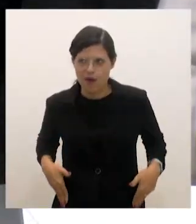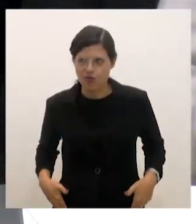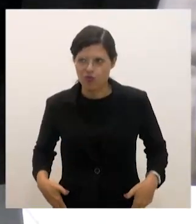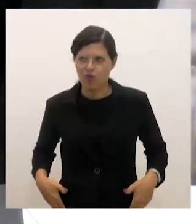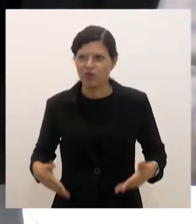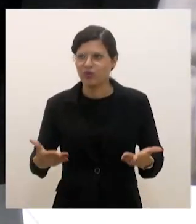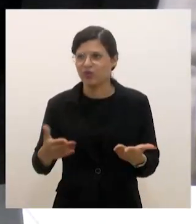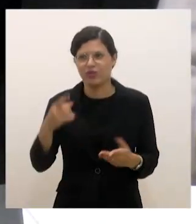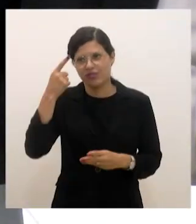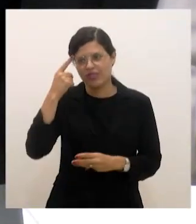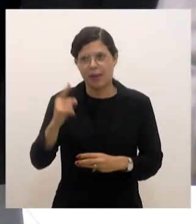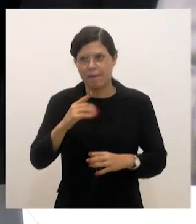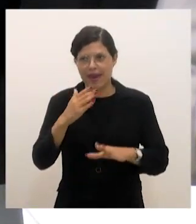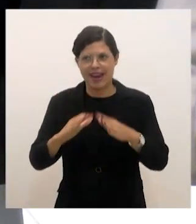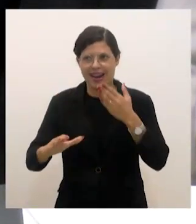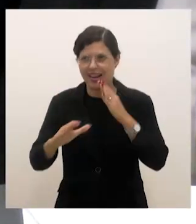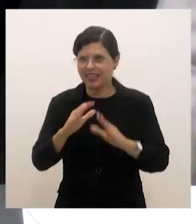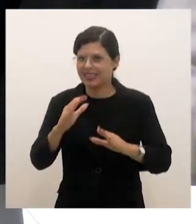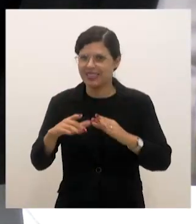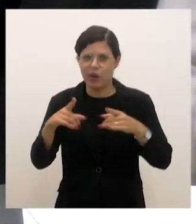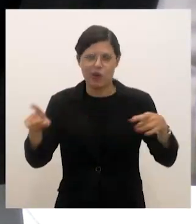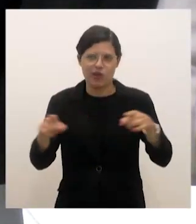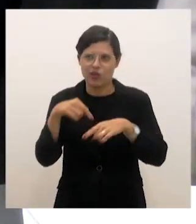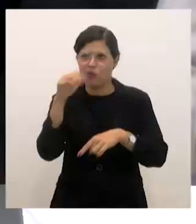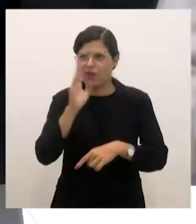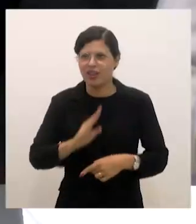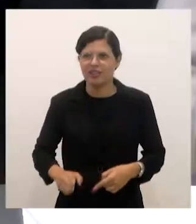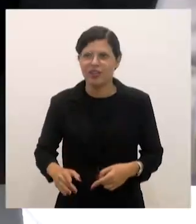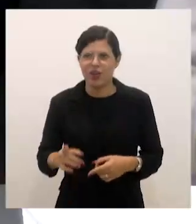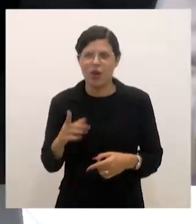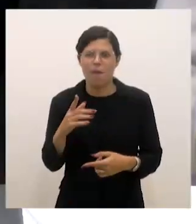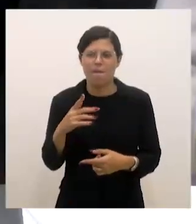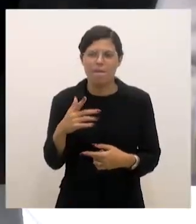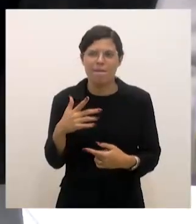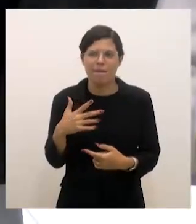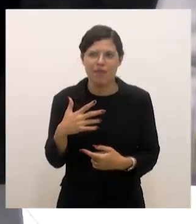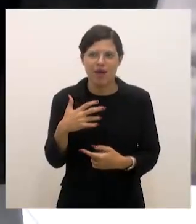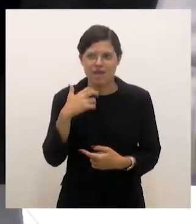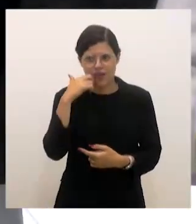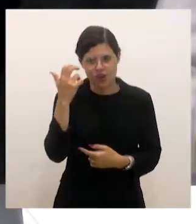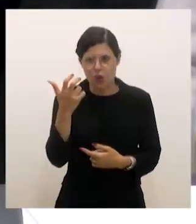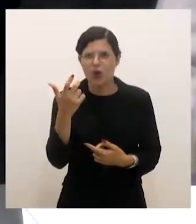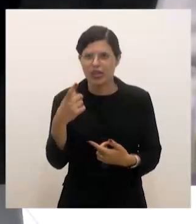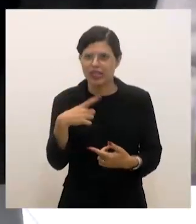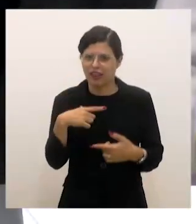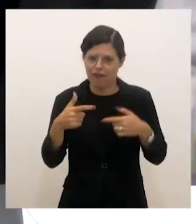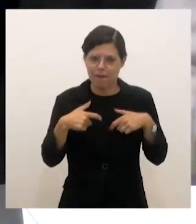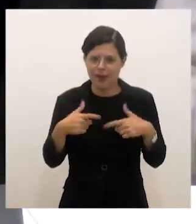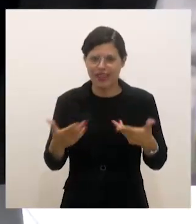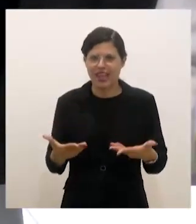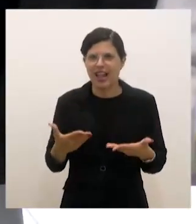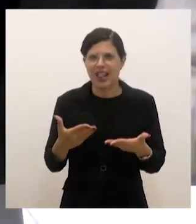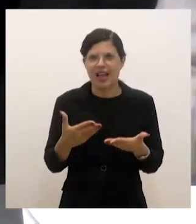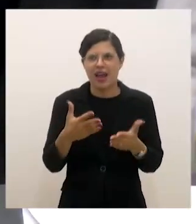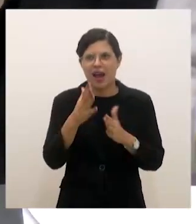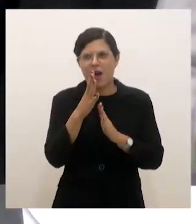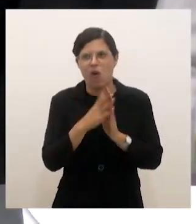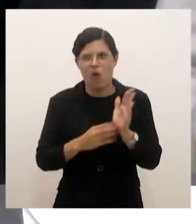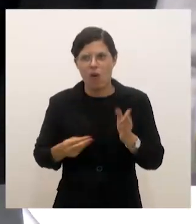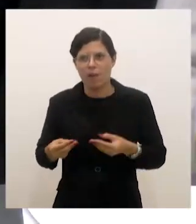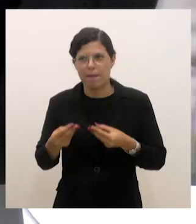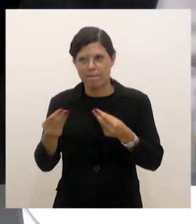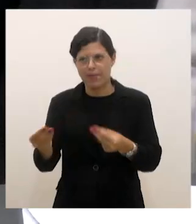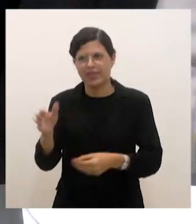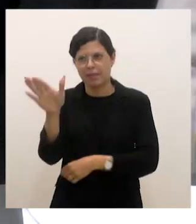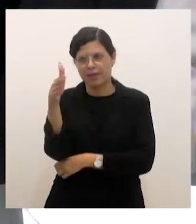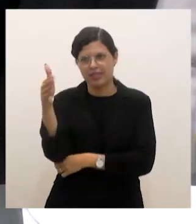cantar nenhuma parte do hino nacional. É uma vergonha. E ainda foi agraciado. Então, aproveitar aqui a cópia, manda uma bandeira